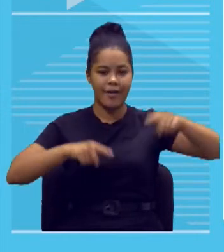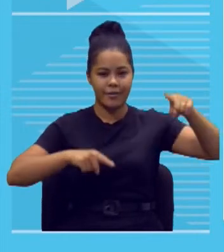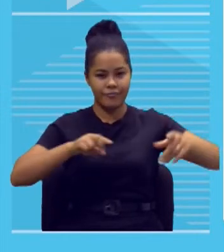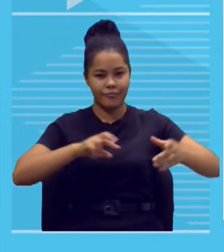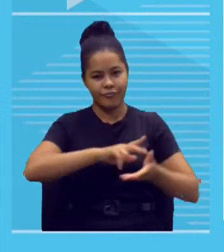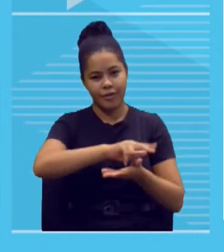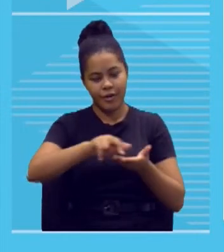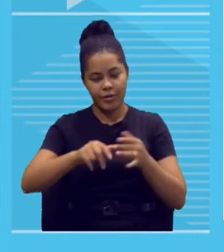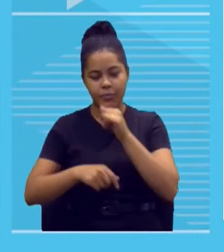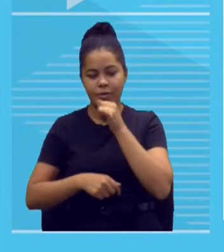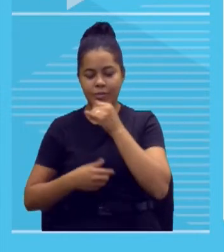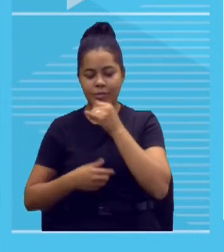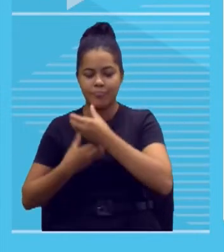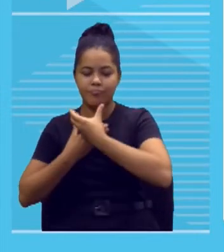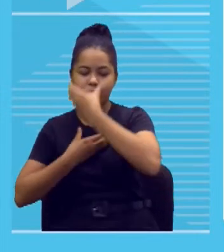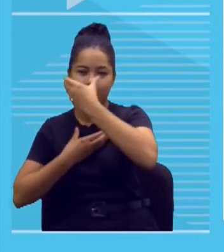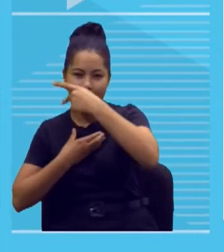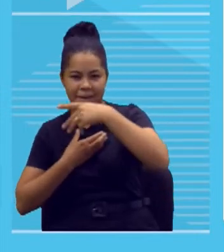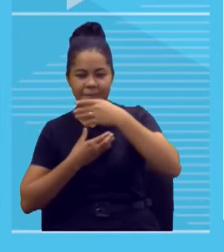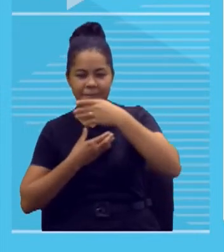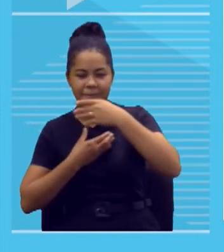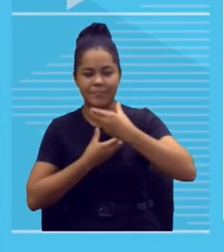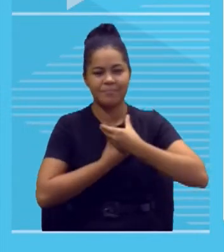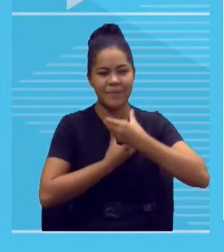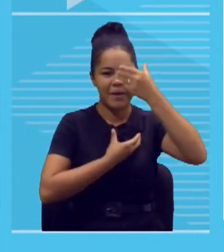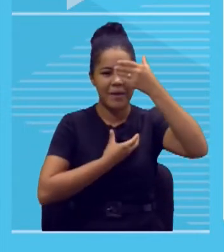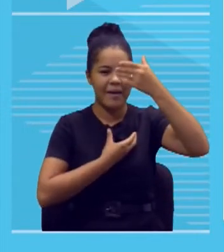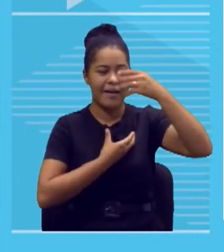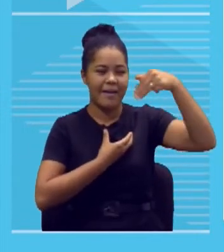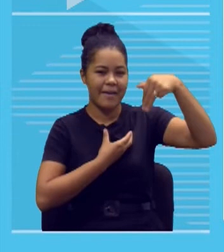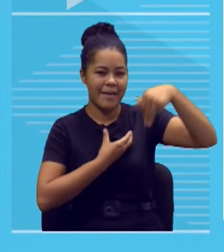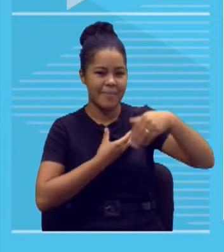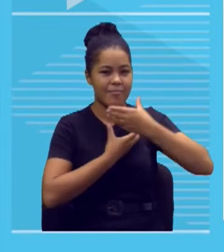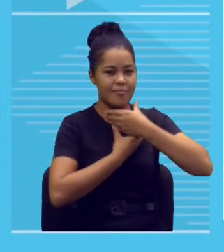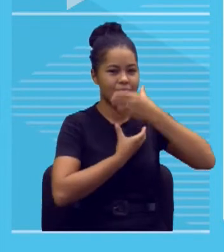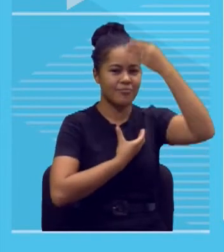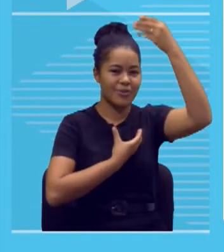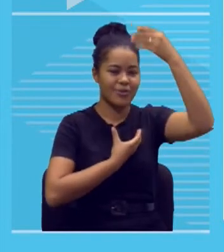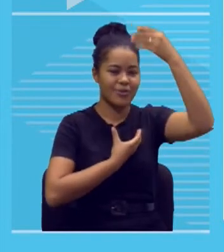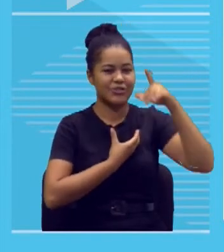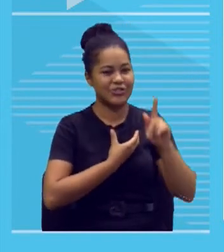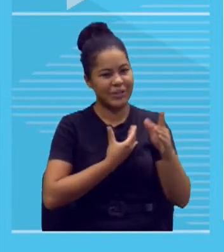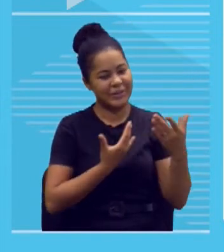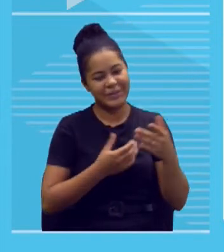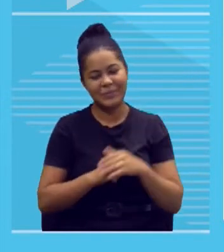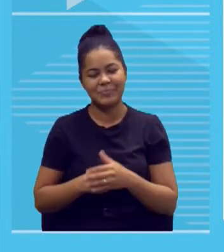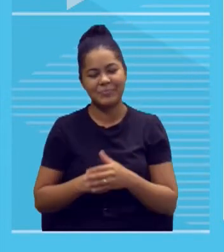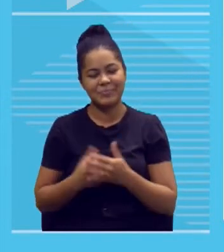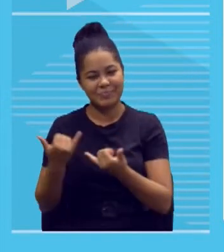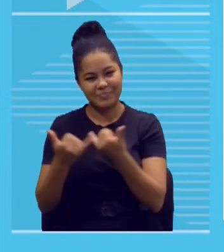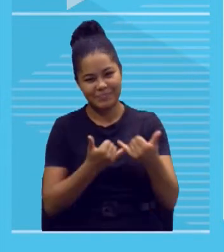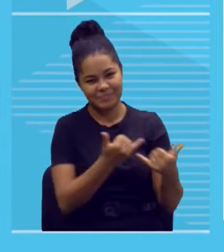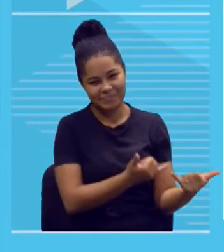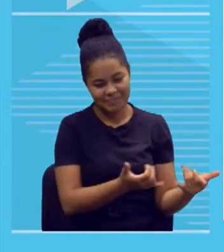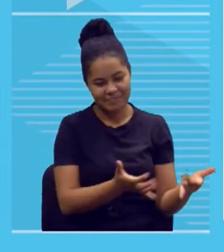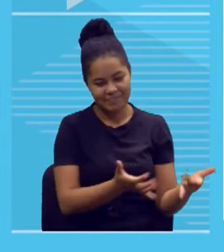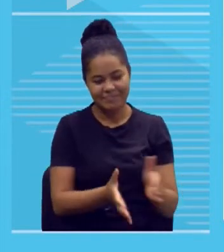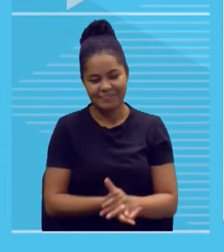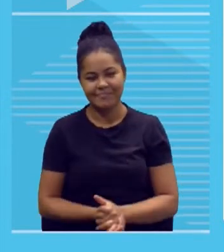pescoço p m e g para todos os tamanhos pescoço